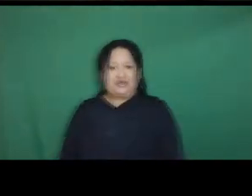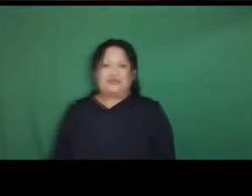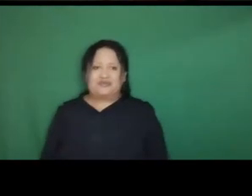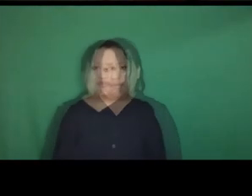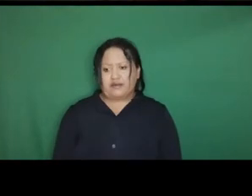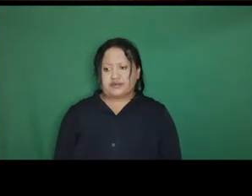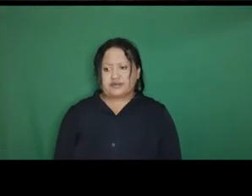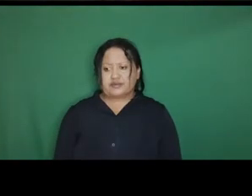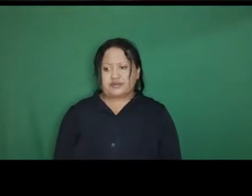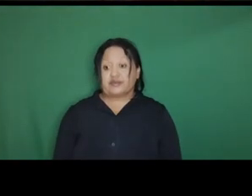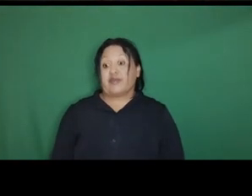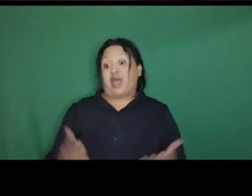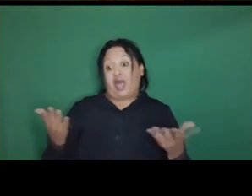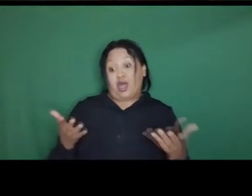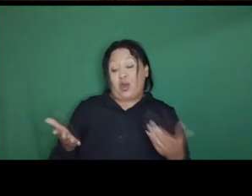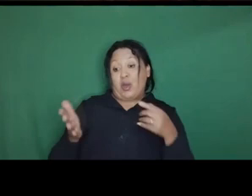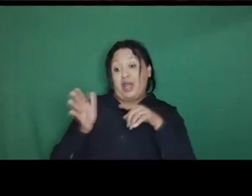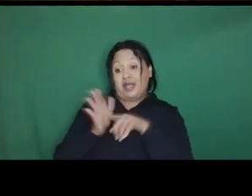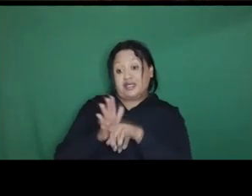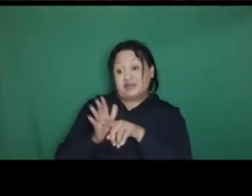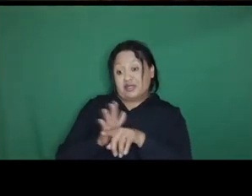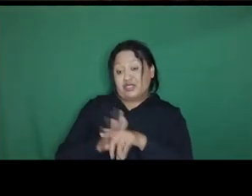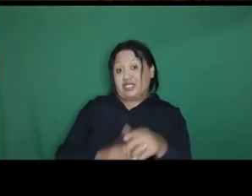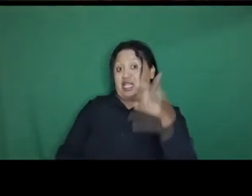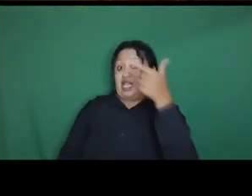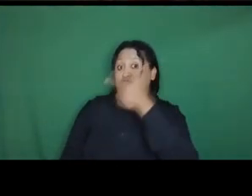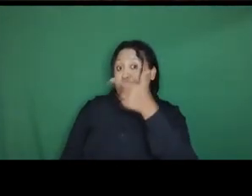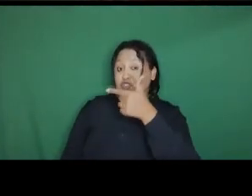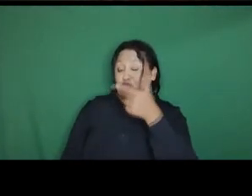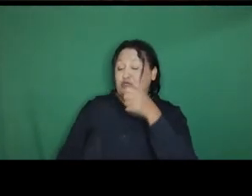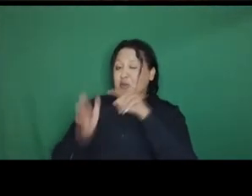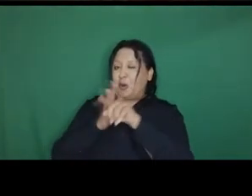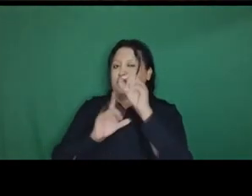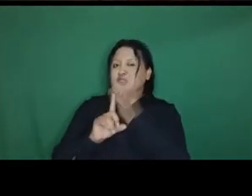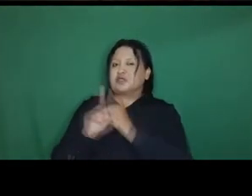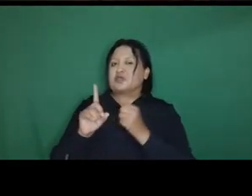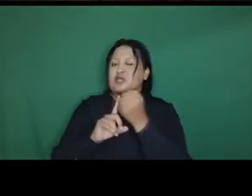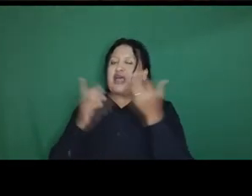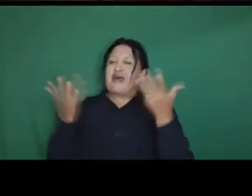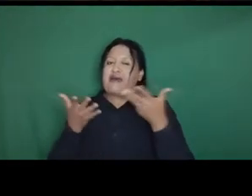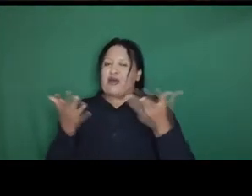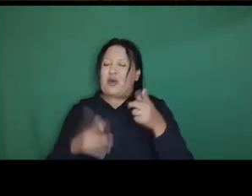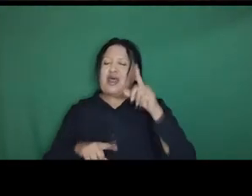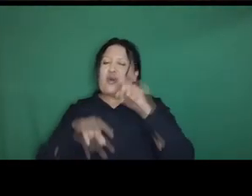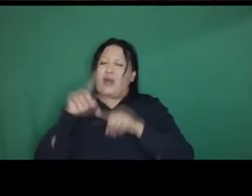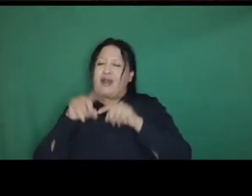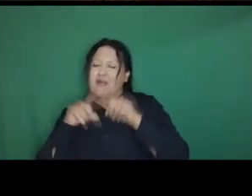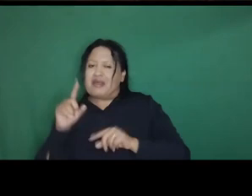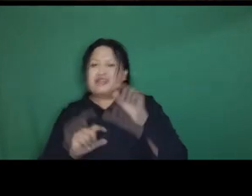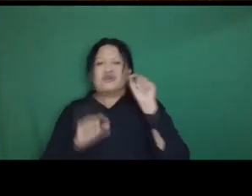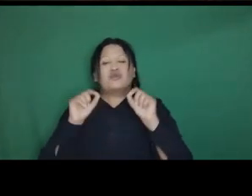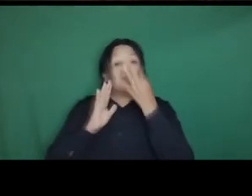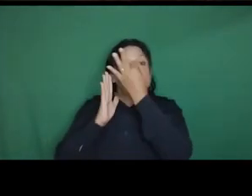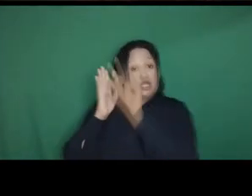seguindo adiante a gente chega agora na questão nas duas questões de sociologia tá E aí também